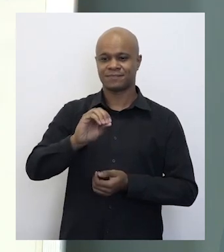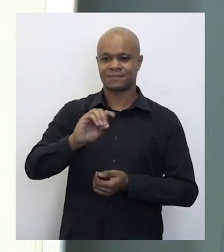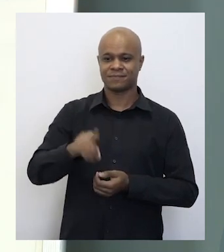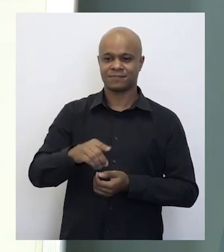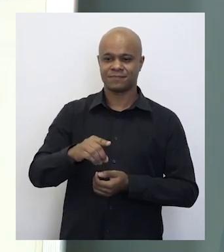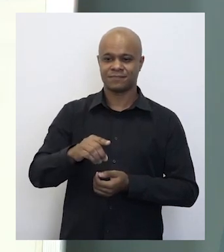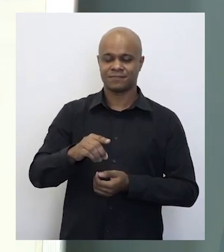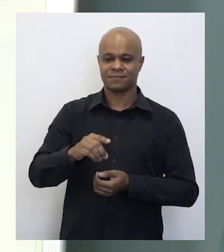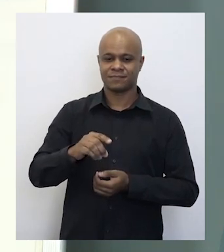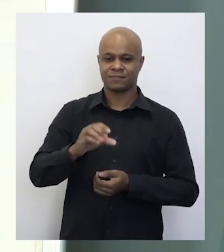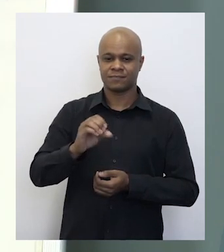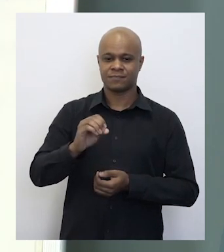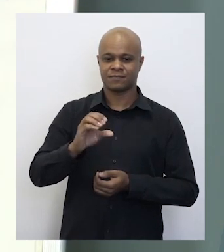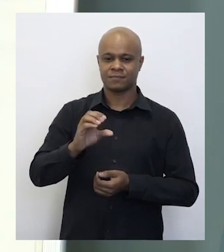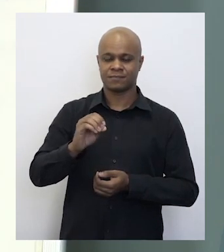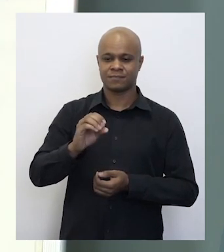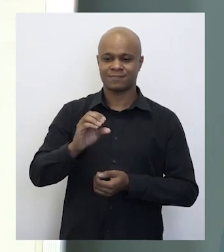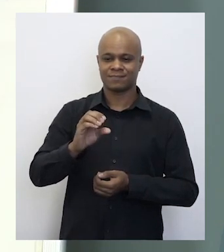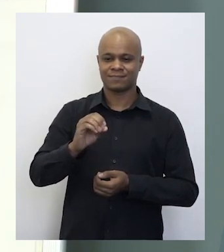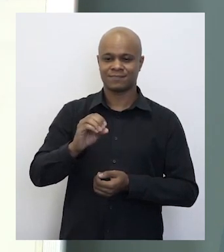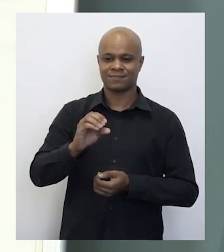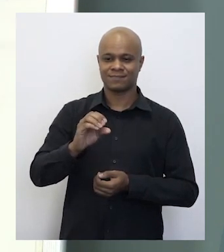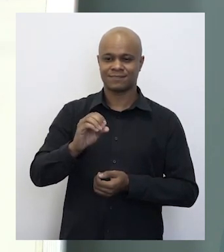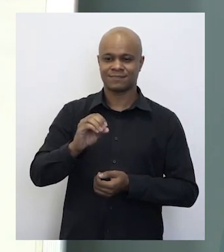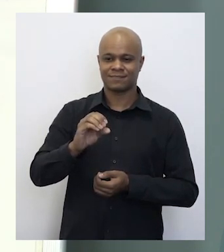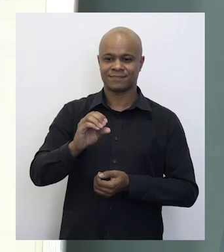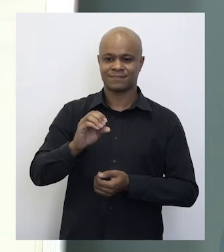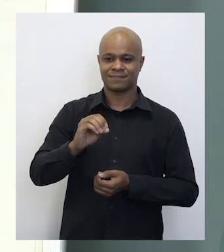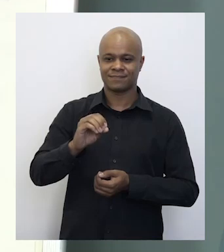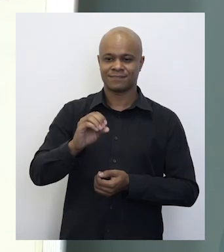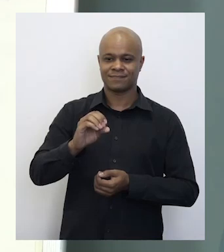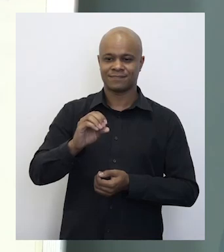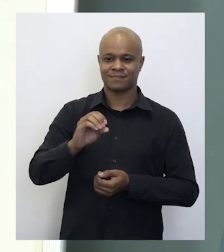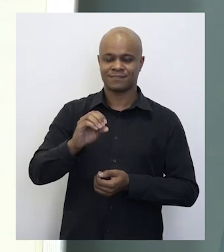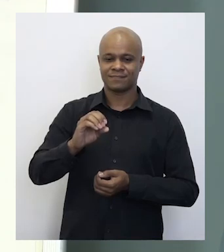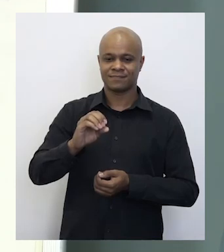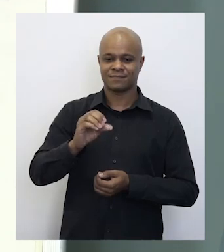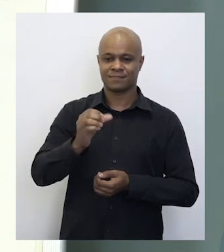0,5 zeros. 1, 2, 3, 4, 5.